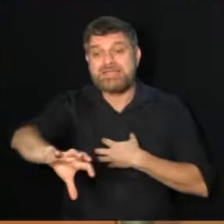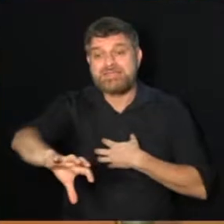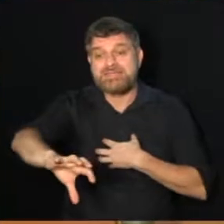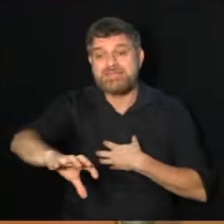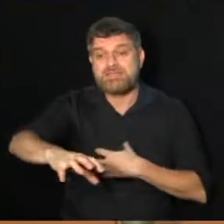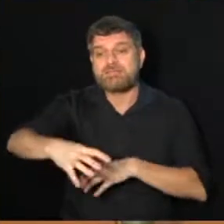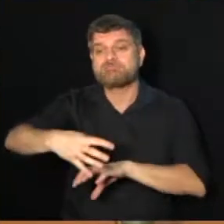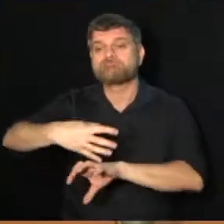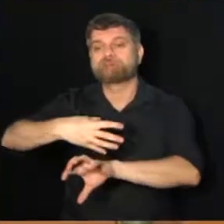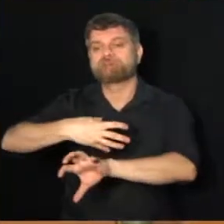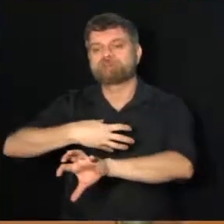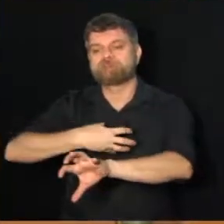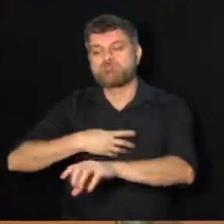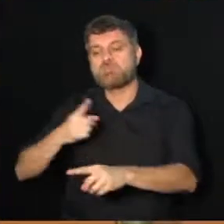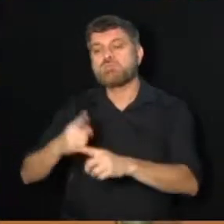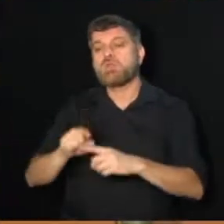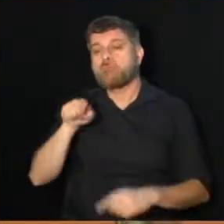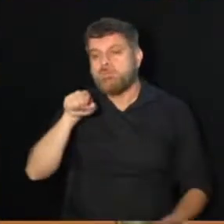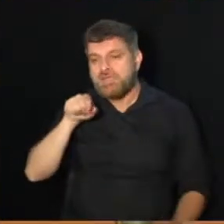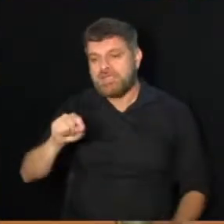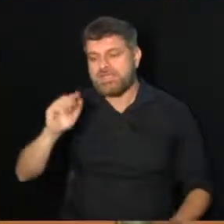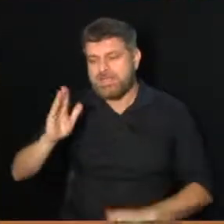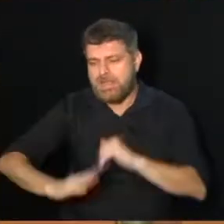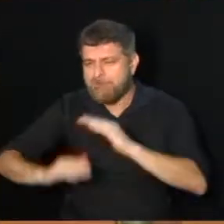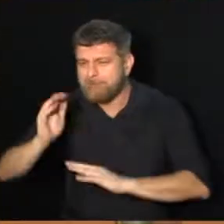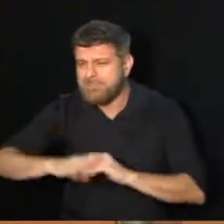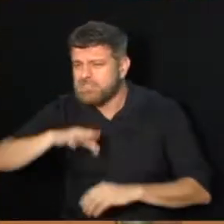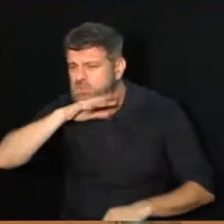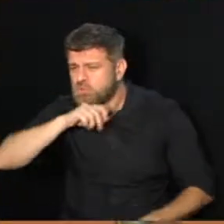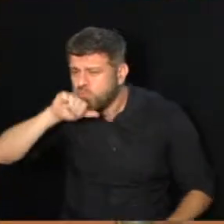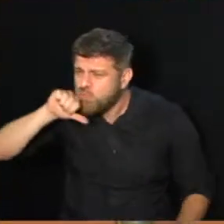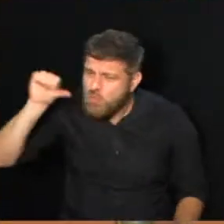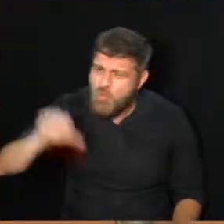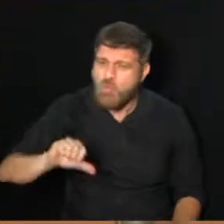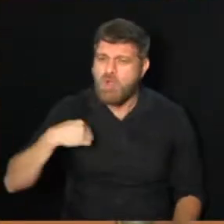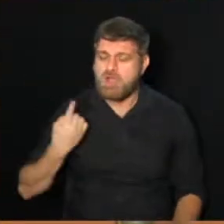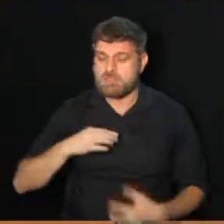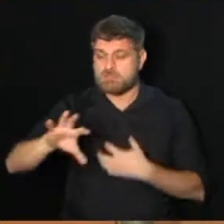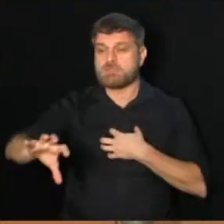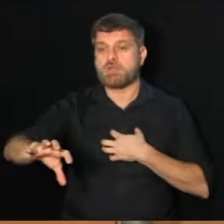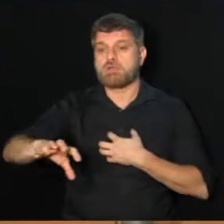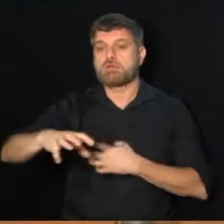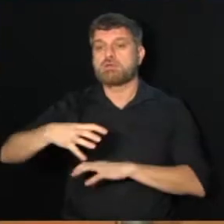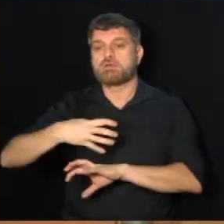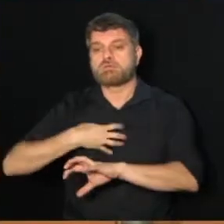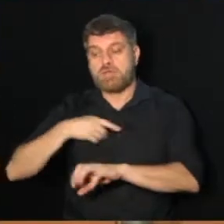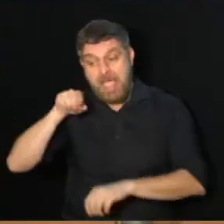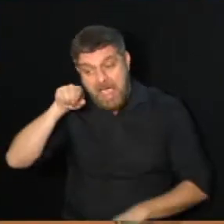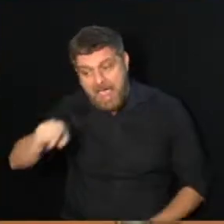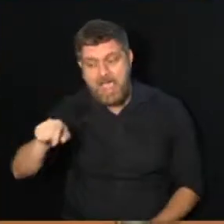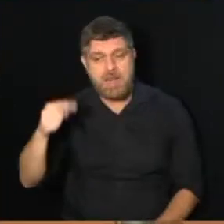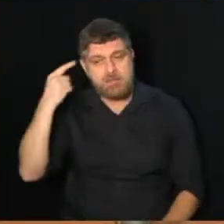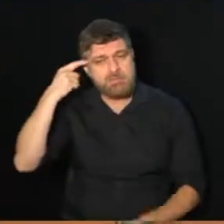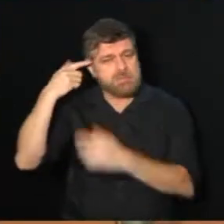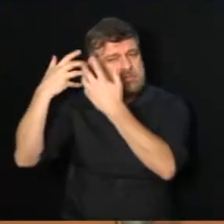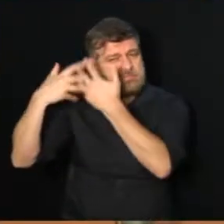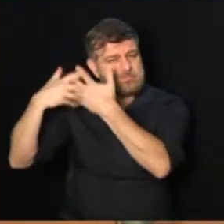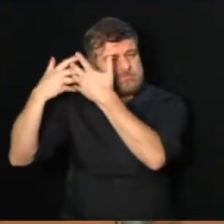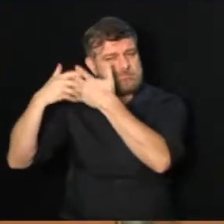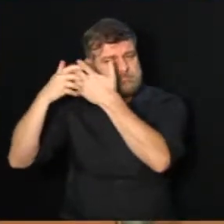os motivos que levaram a essa reação, a gente faz com que essa pessoa faça uma reflexão e